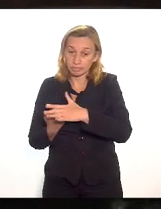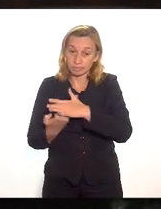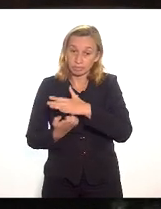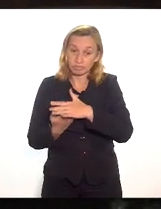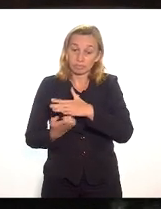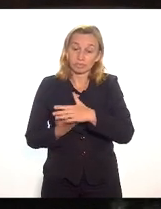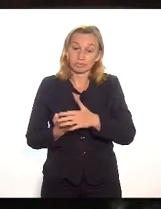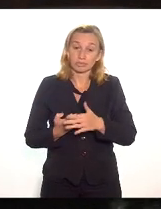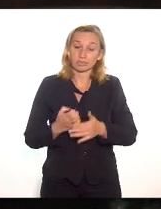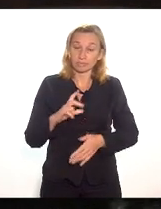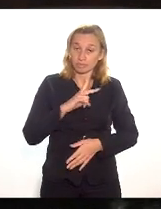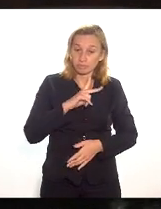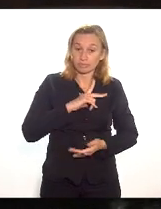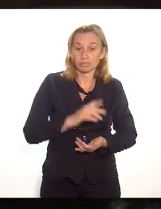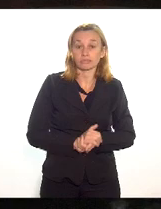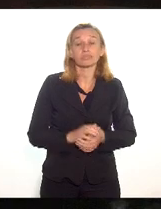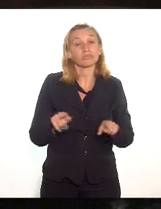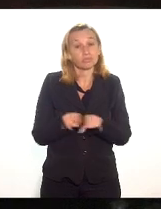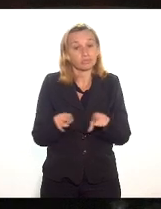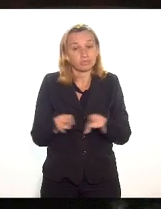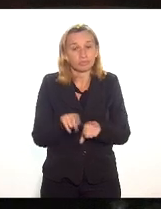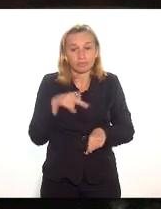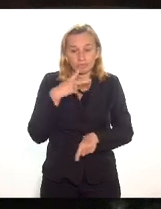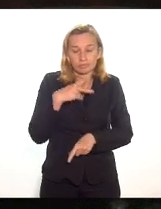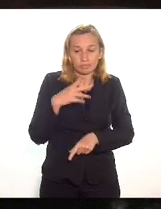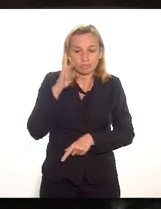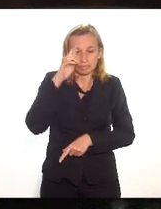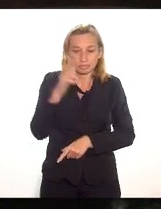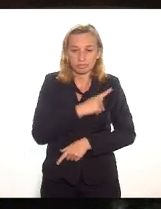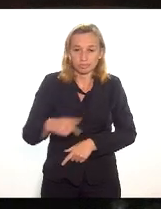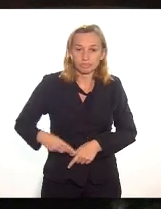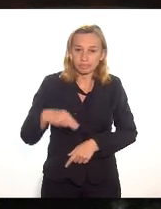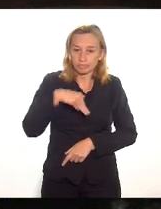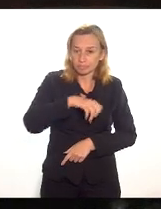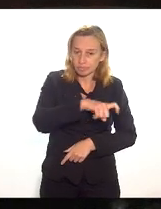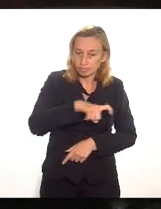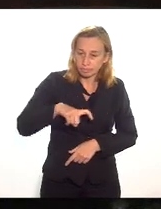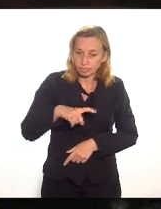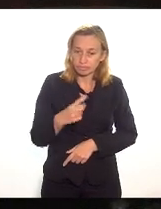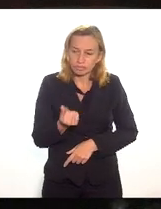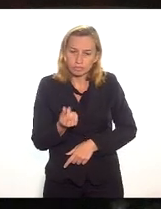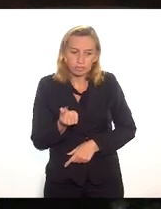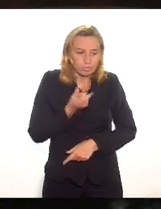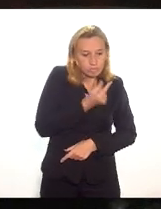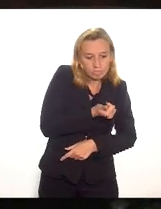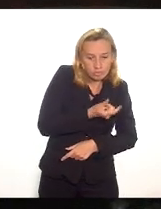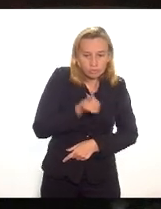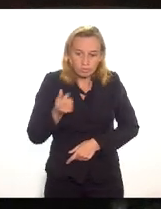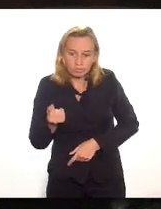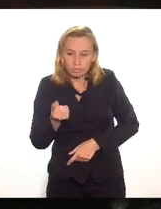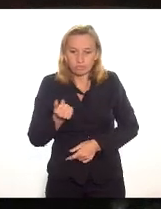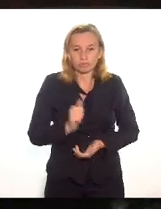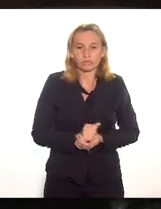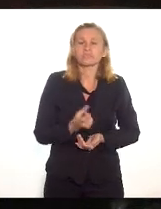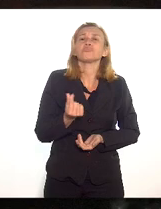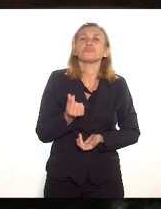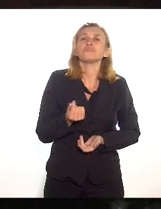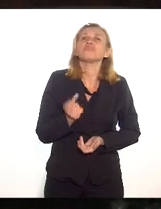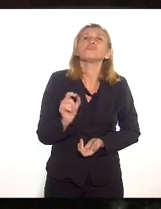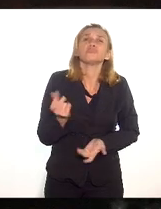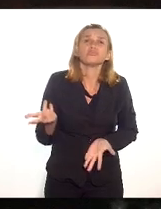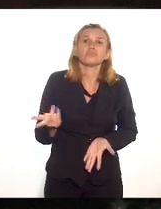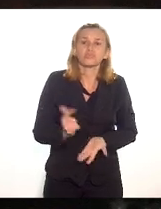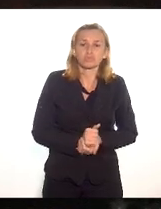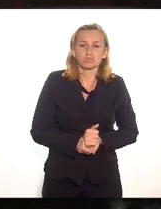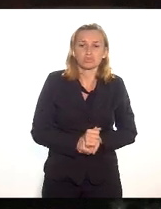privadas. Tanto se falou também, presidente Max, de lucro, de lucro, de lucro. Que lucro? Lucro